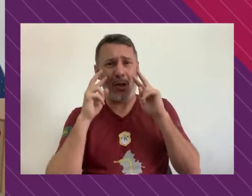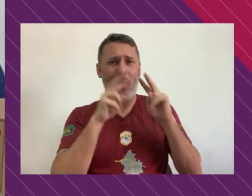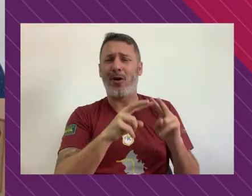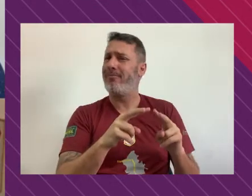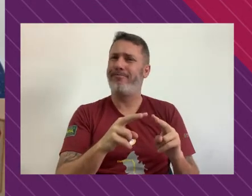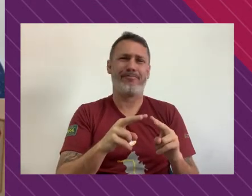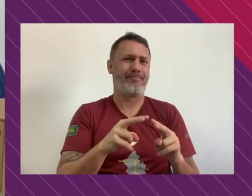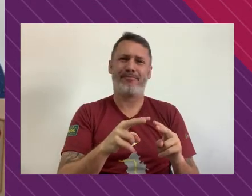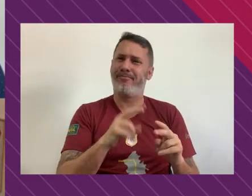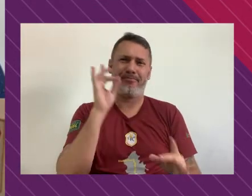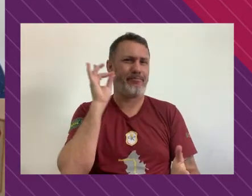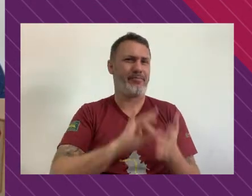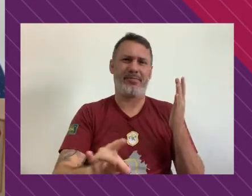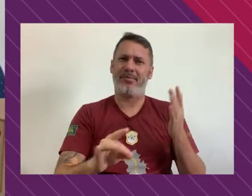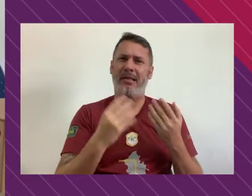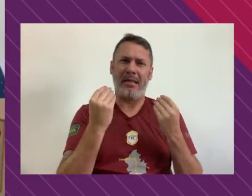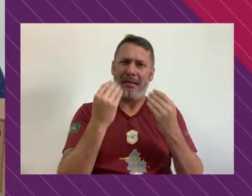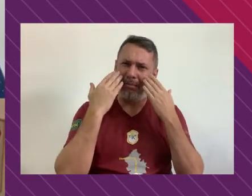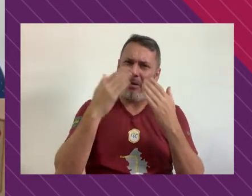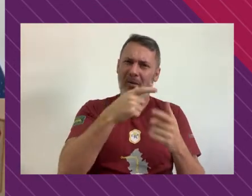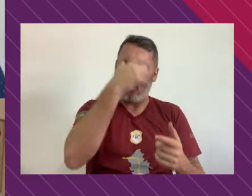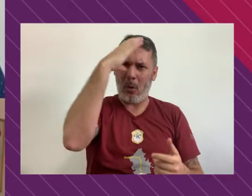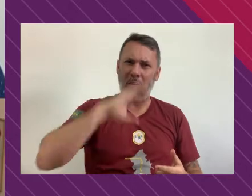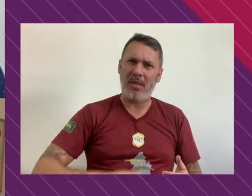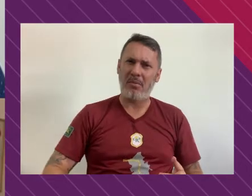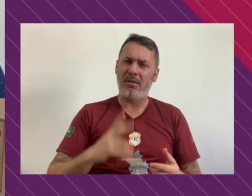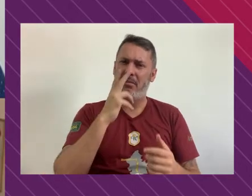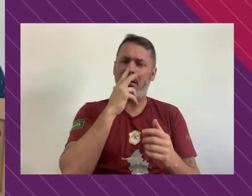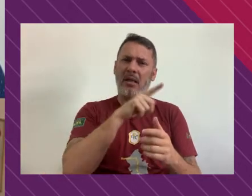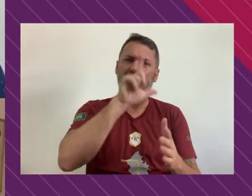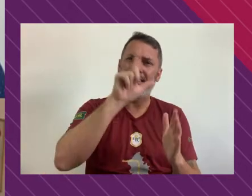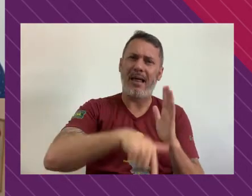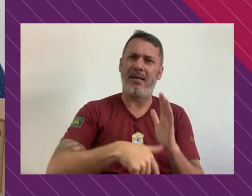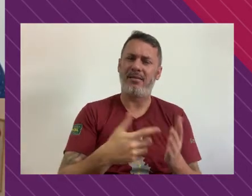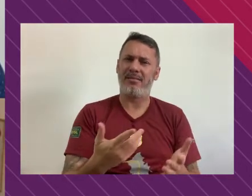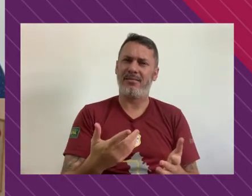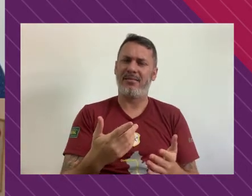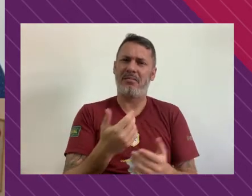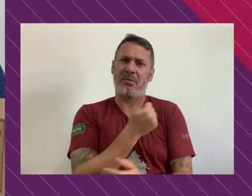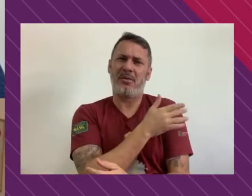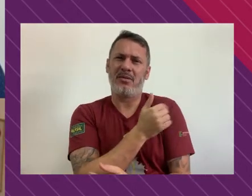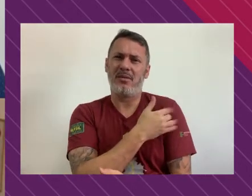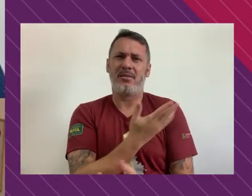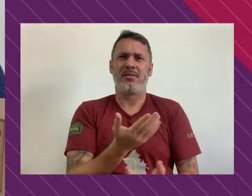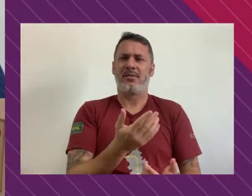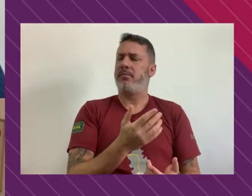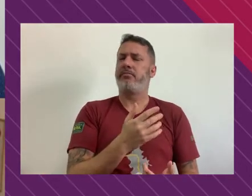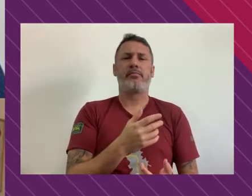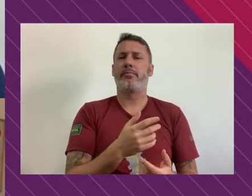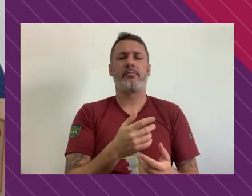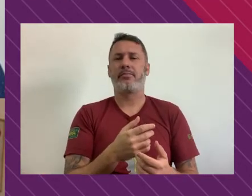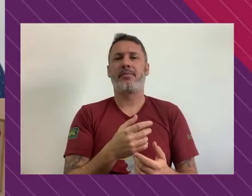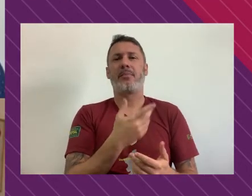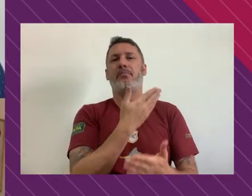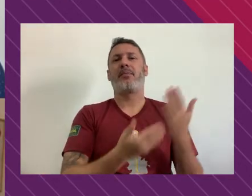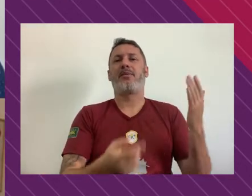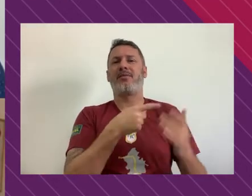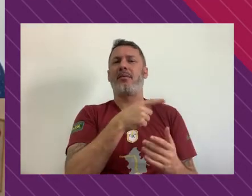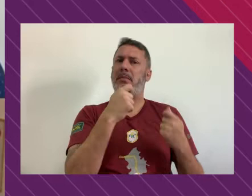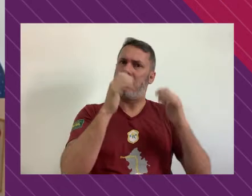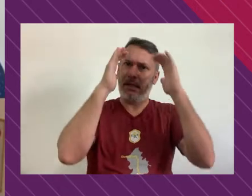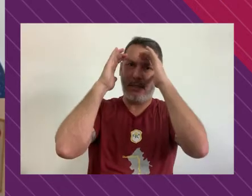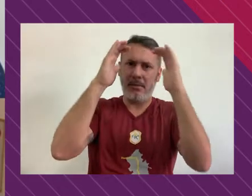uma tolerância muito menor a comportamentos como esse. Né, comportamentos que não são inclusivos, que são